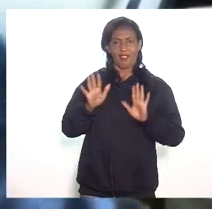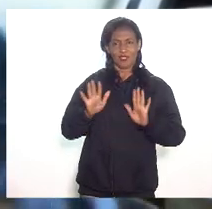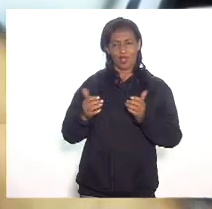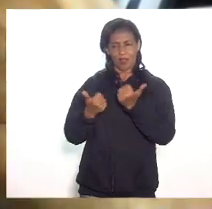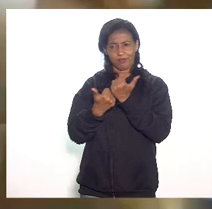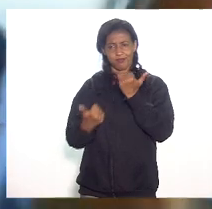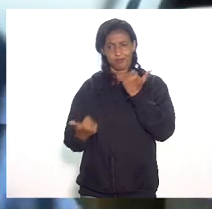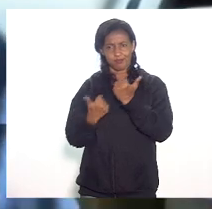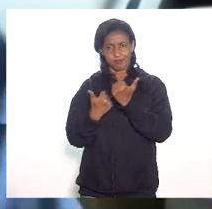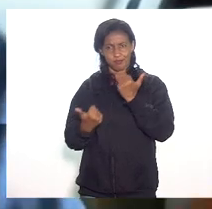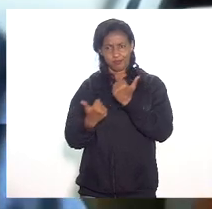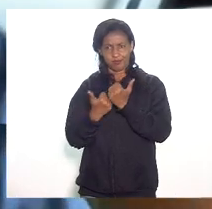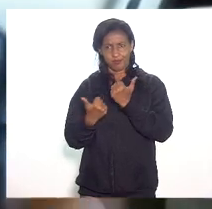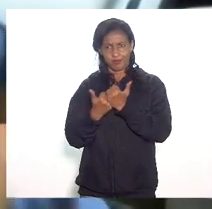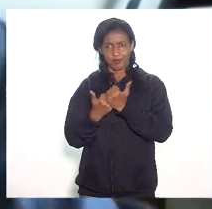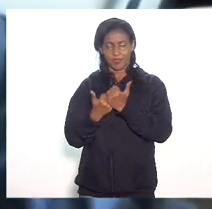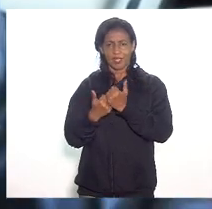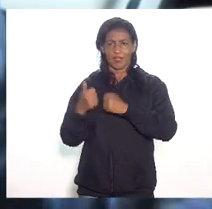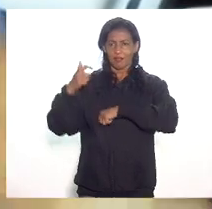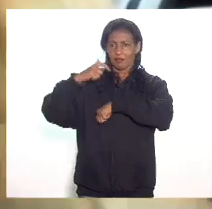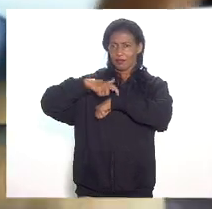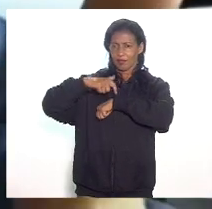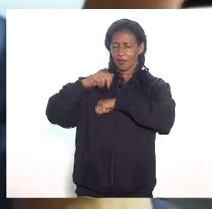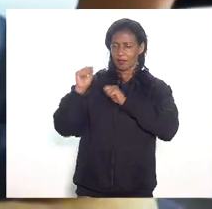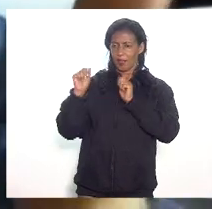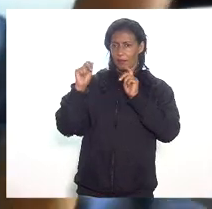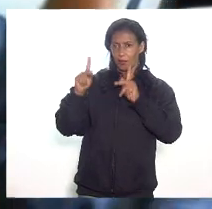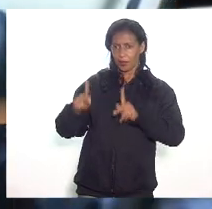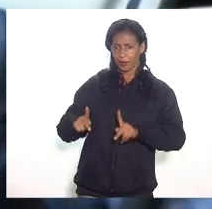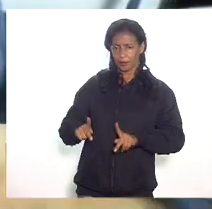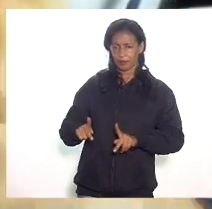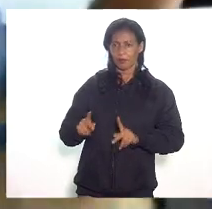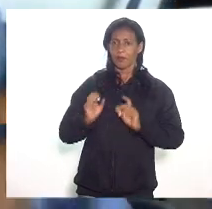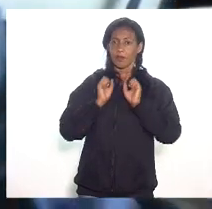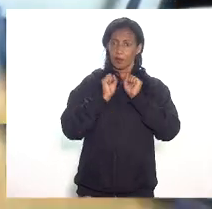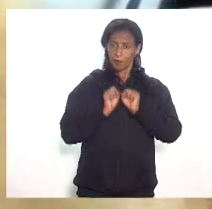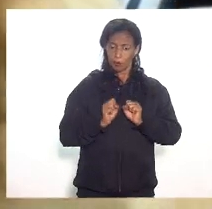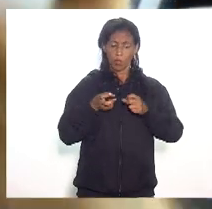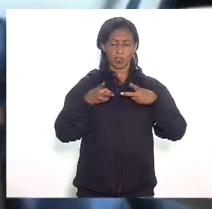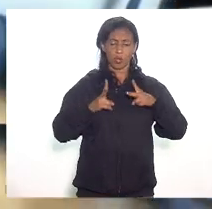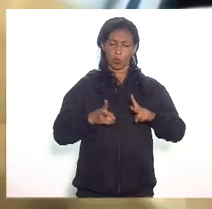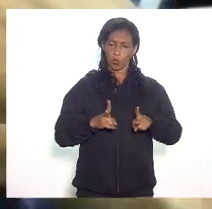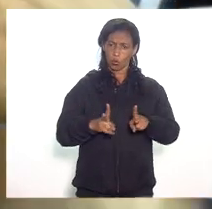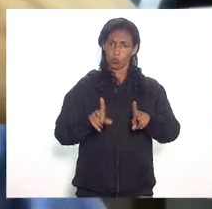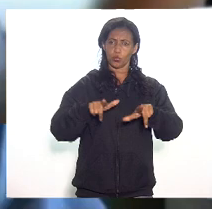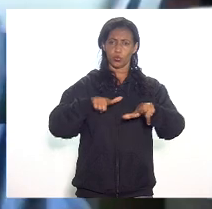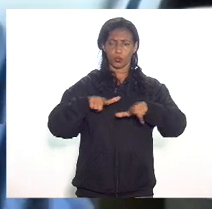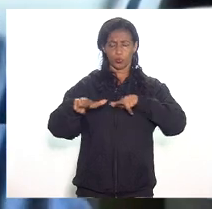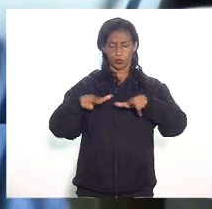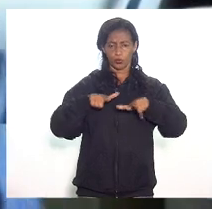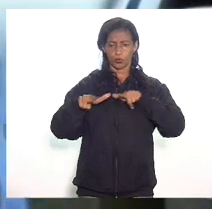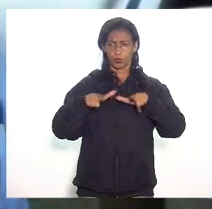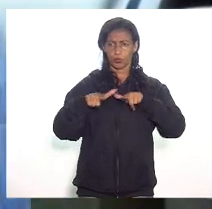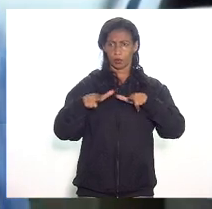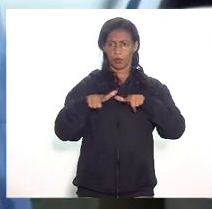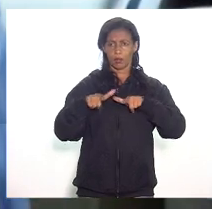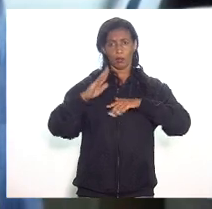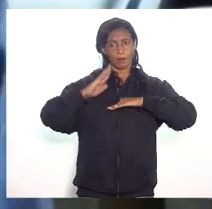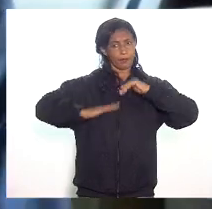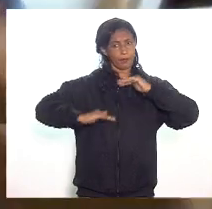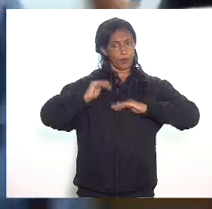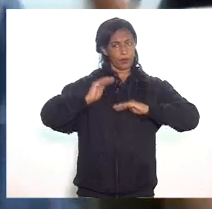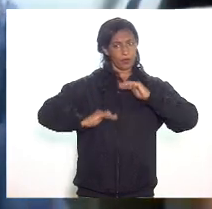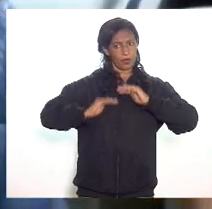no ato de se aposentar, possa continuar do exercício desse cargo. E